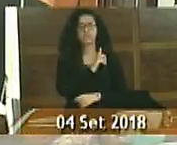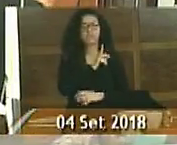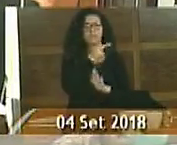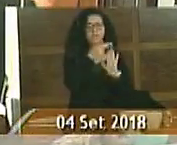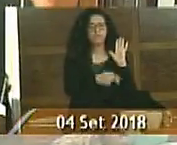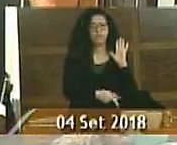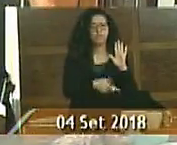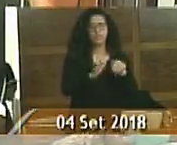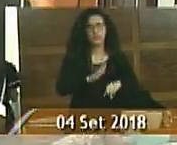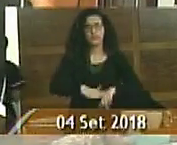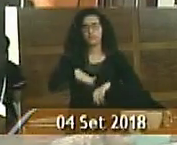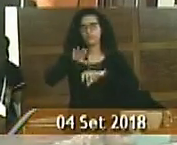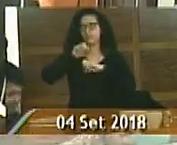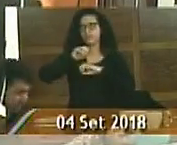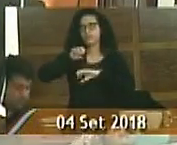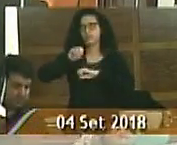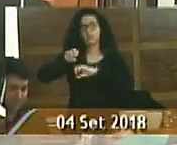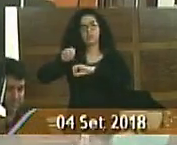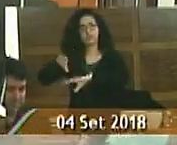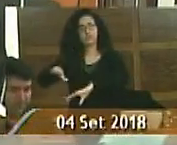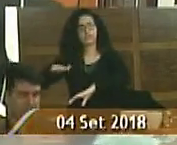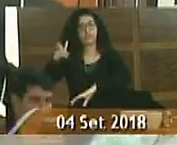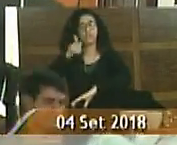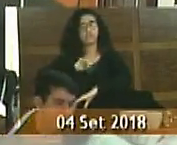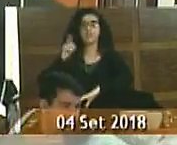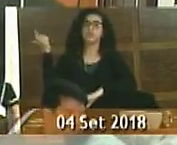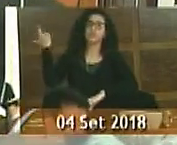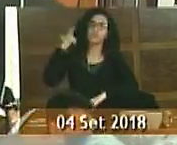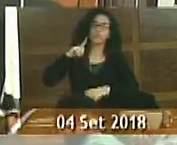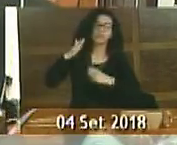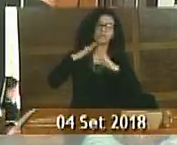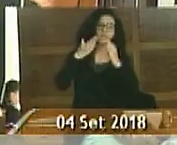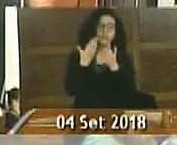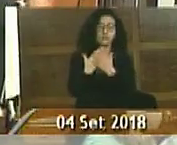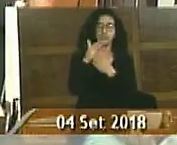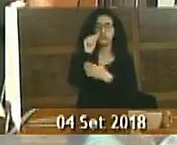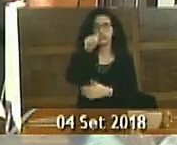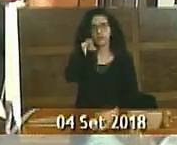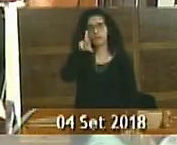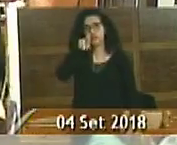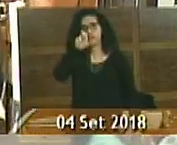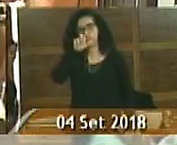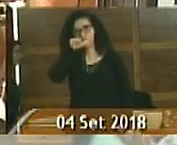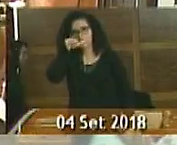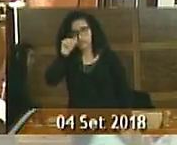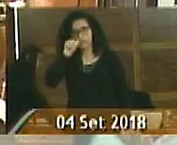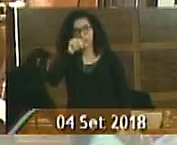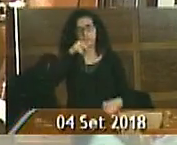programa Mais Educação volte a funcionar na Escola Municipal Áurea Pires, da Gama,